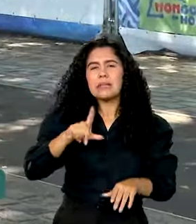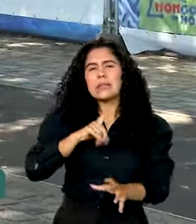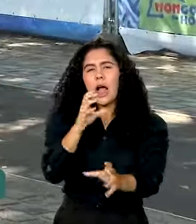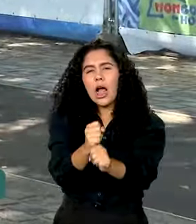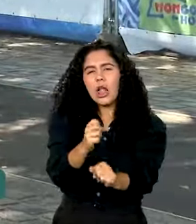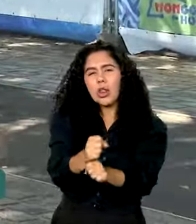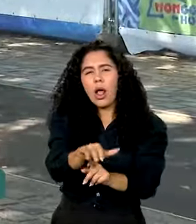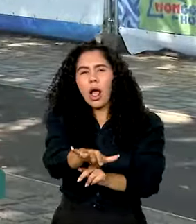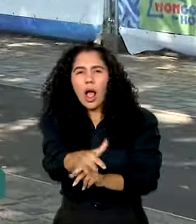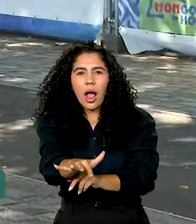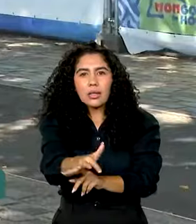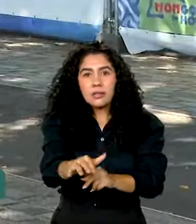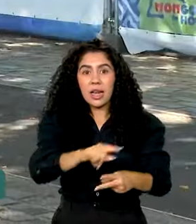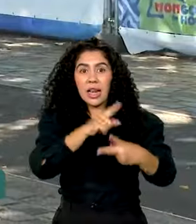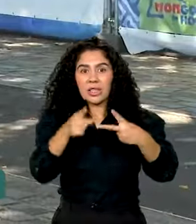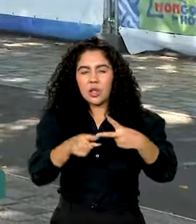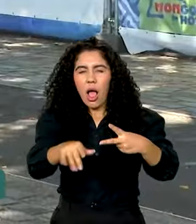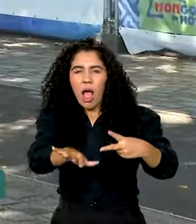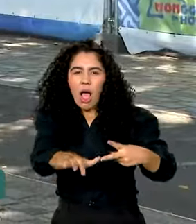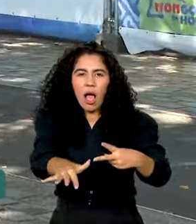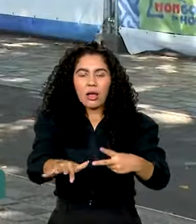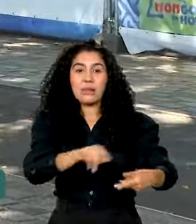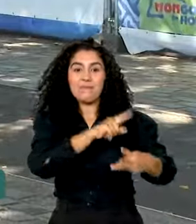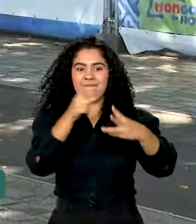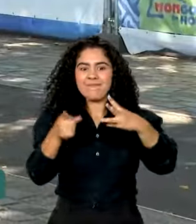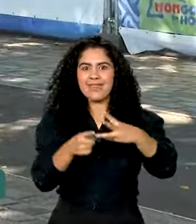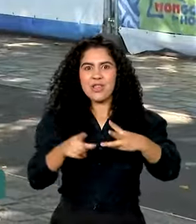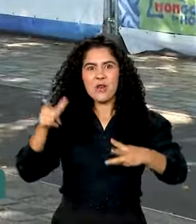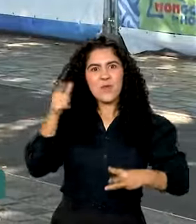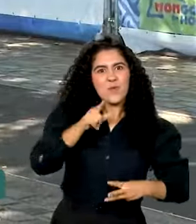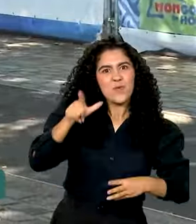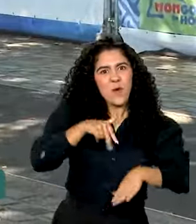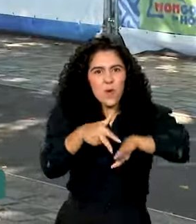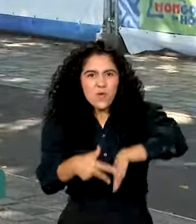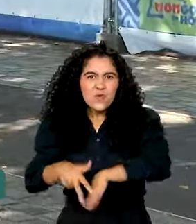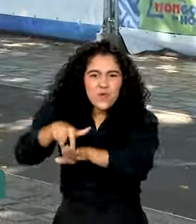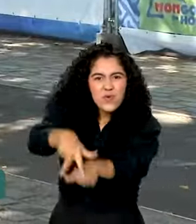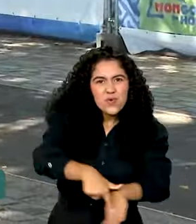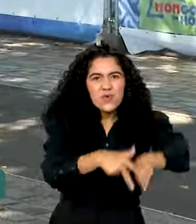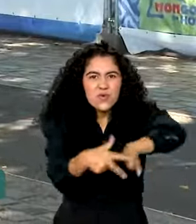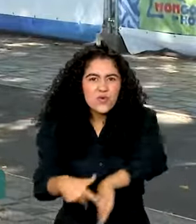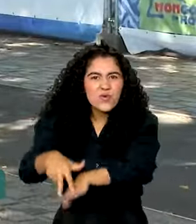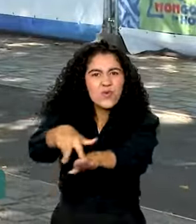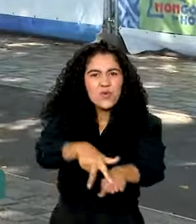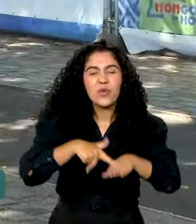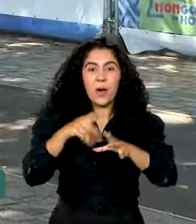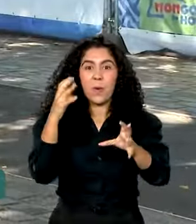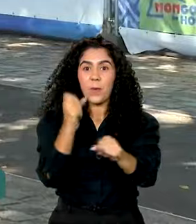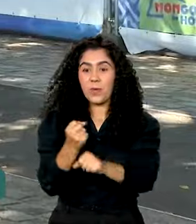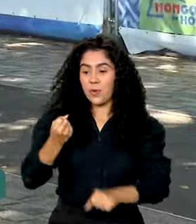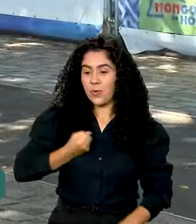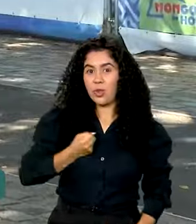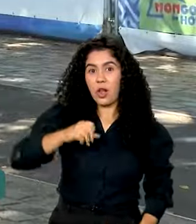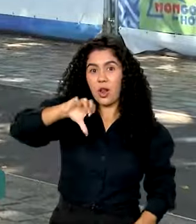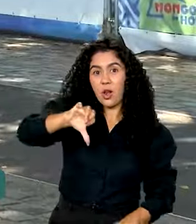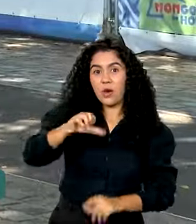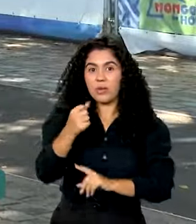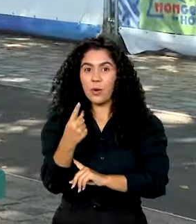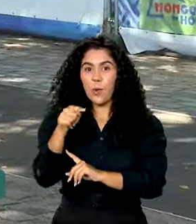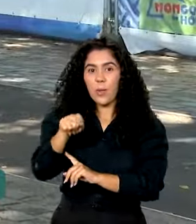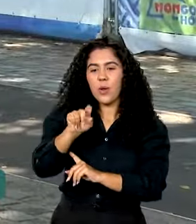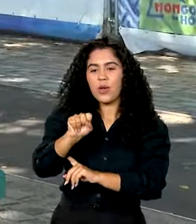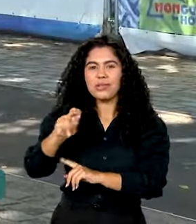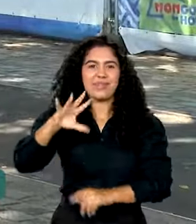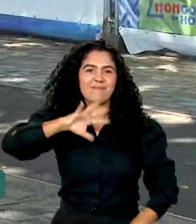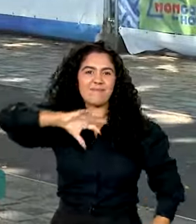razoável na segunda, mas voltou cheio de estilo na terceira volta e conquistou um 91,85, que garantiu